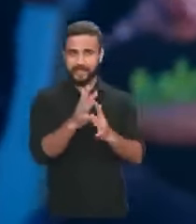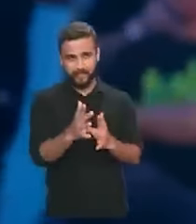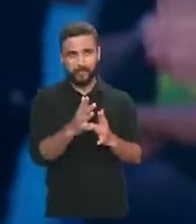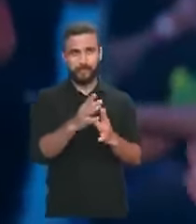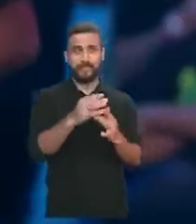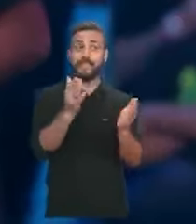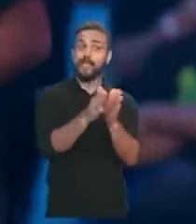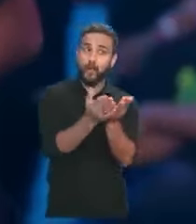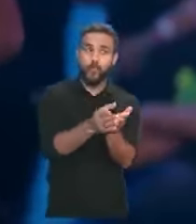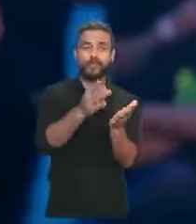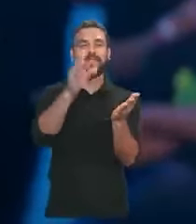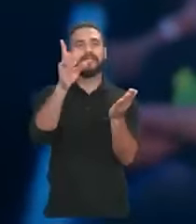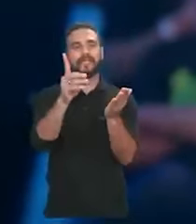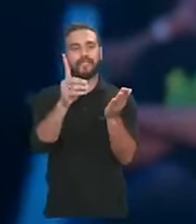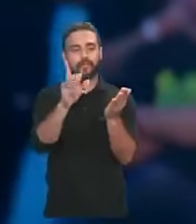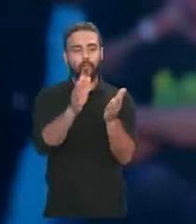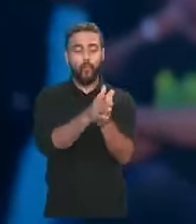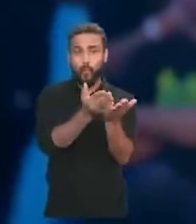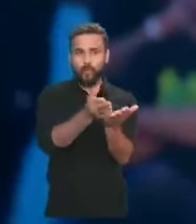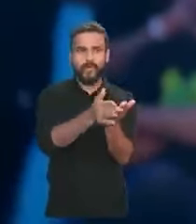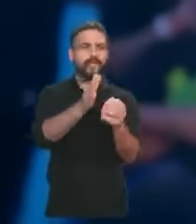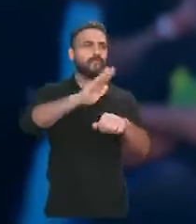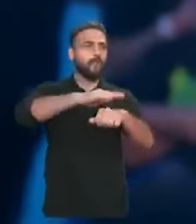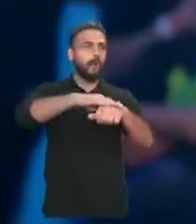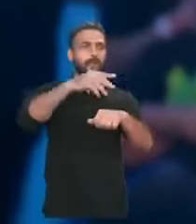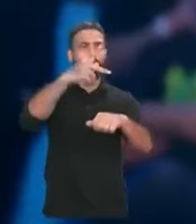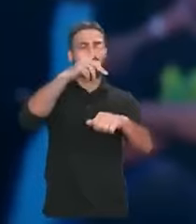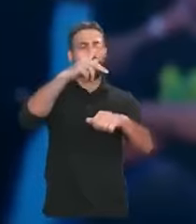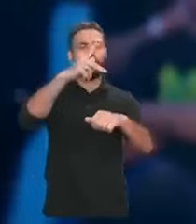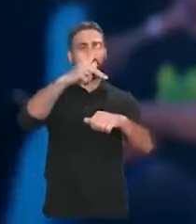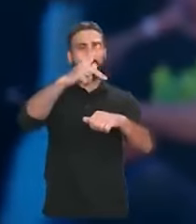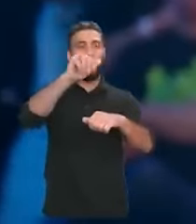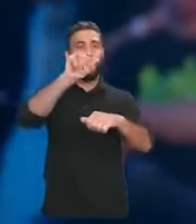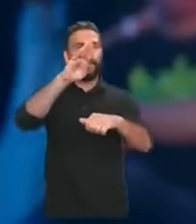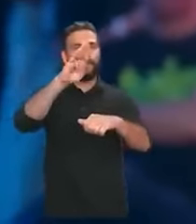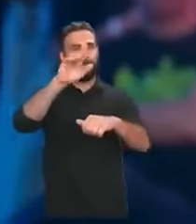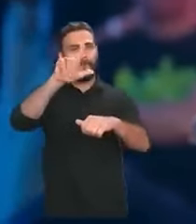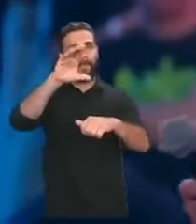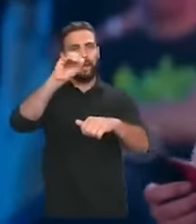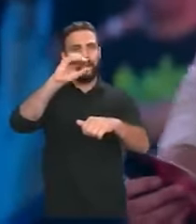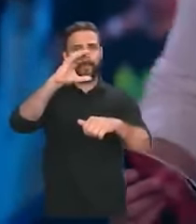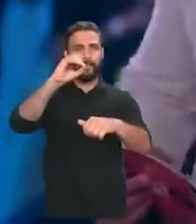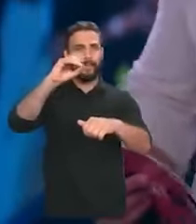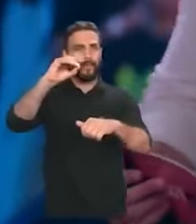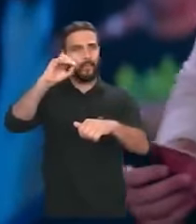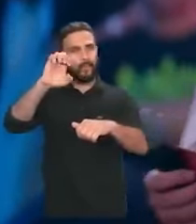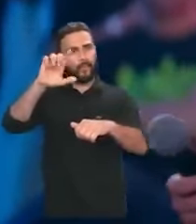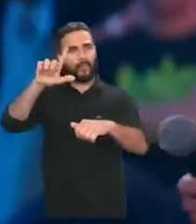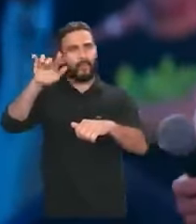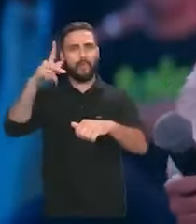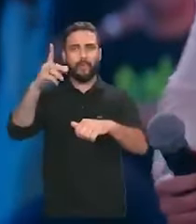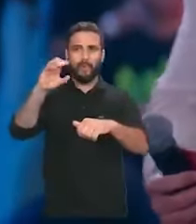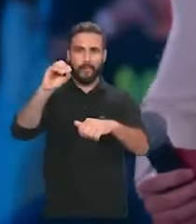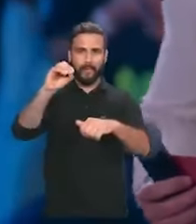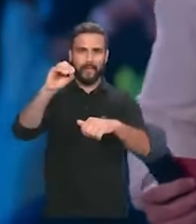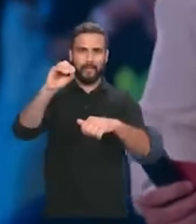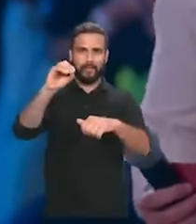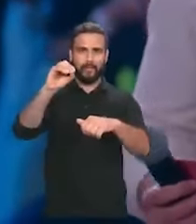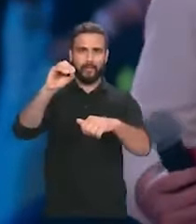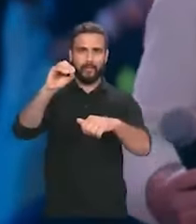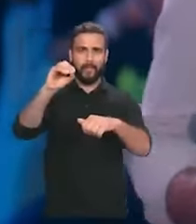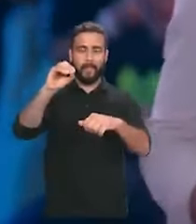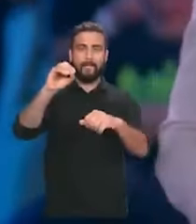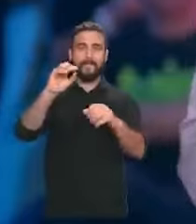que foi um livro de espiritismo, não sei o quê. E todo mundo vai, todo mundo conhece ali.